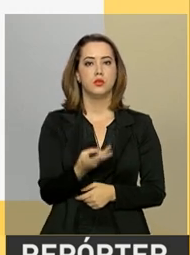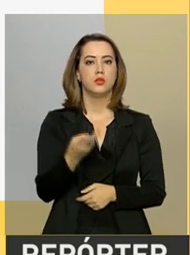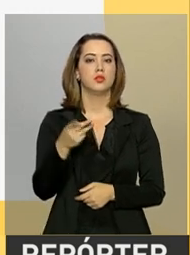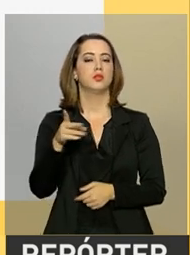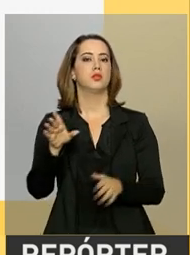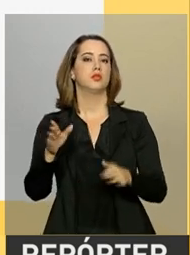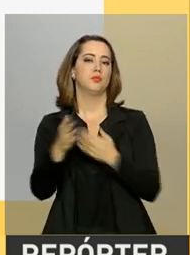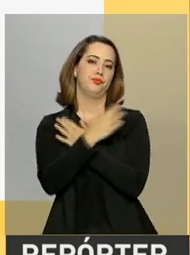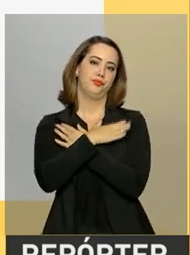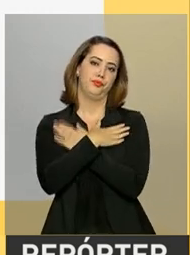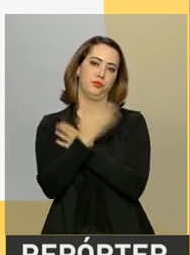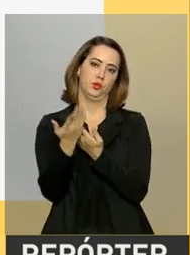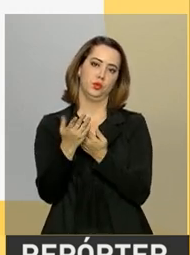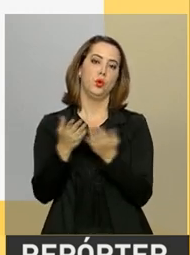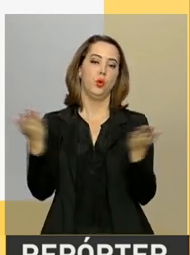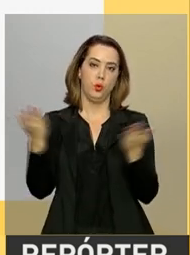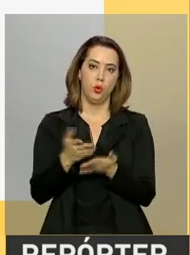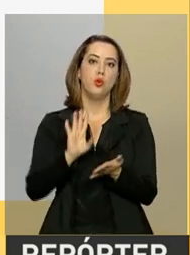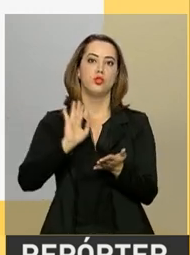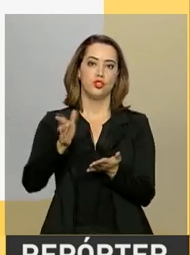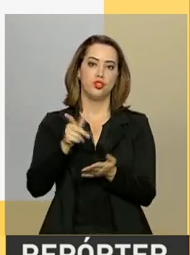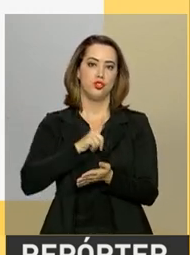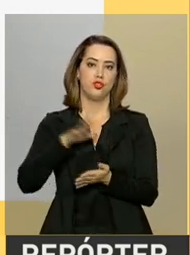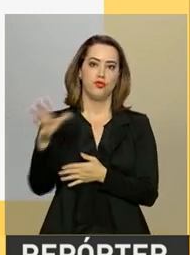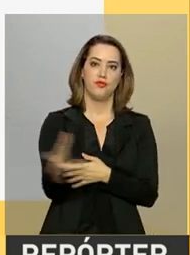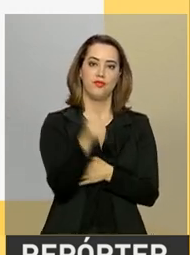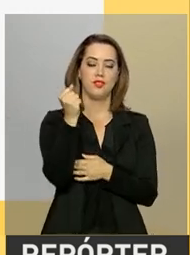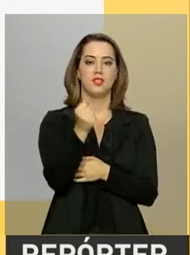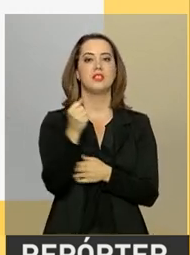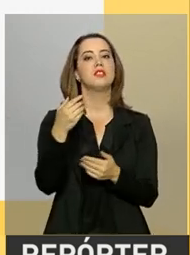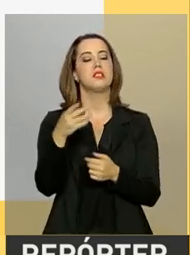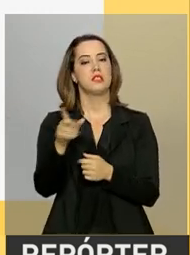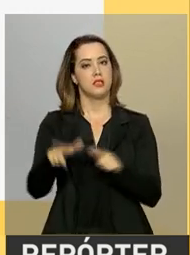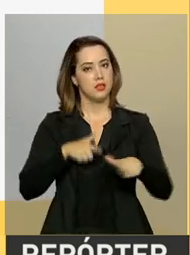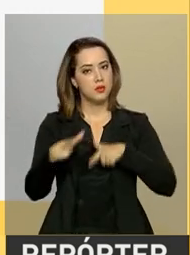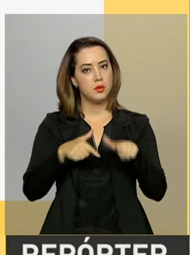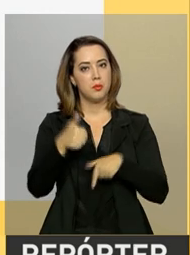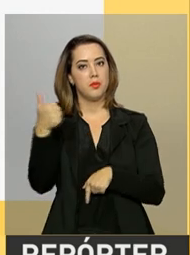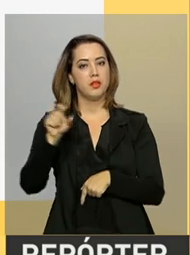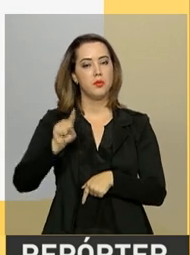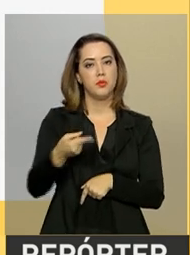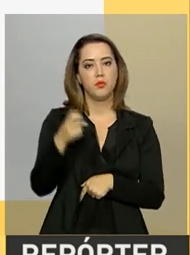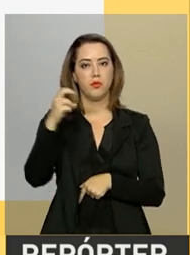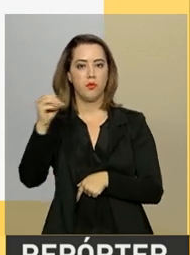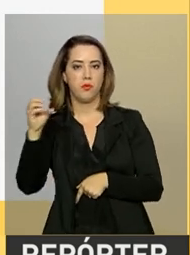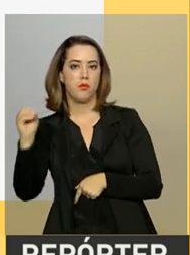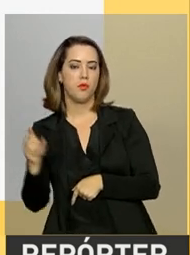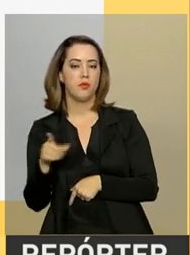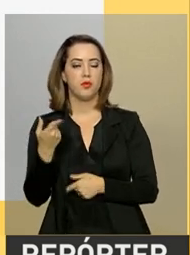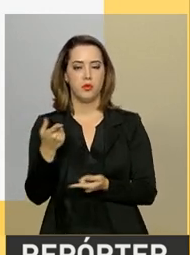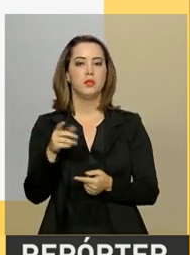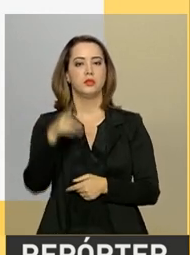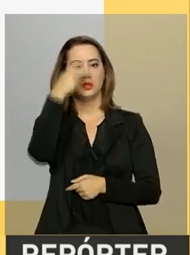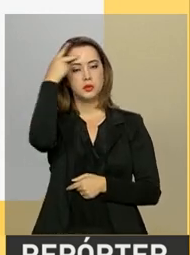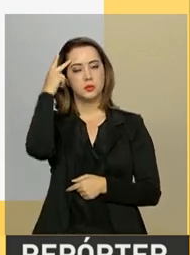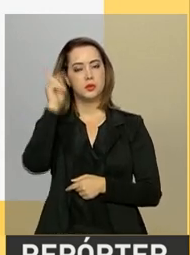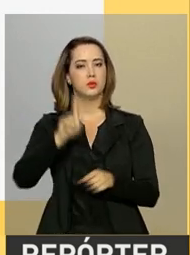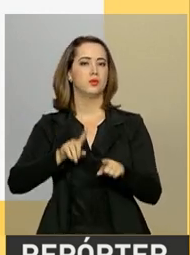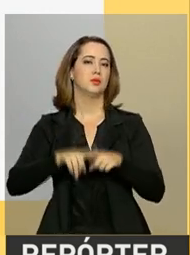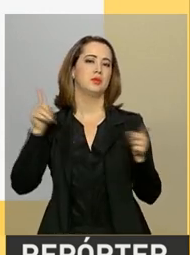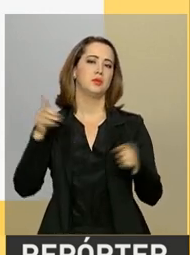milhões 15500 empregos né que foram gerados por este eh trabalho da clabin fora parte as